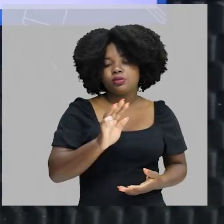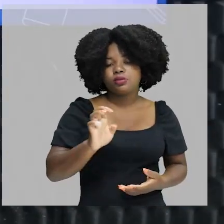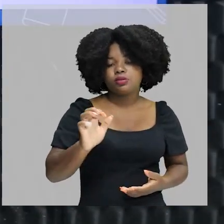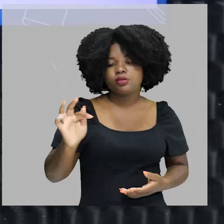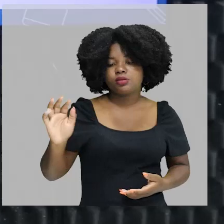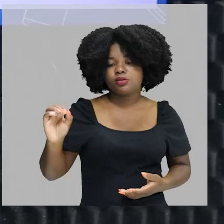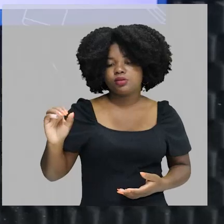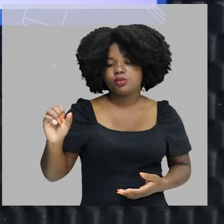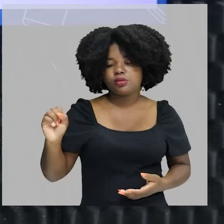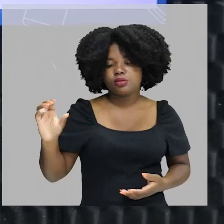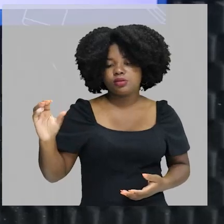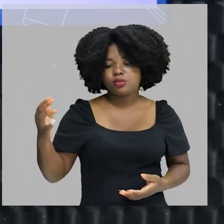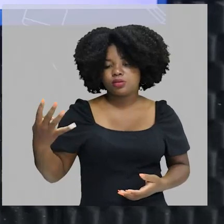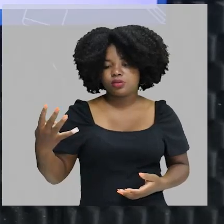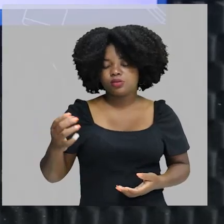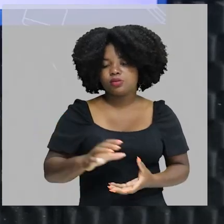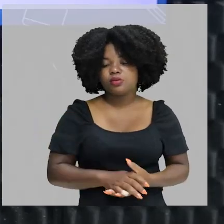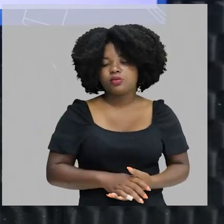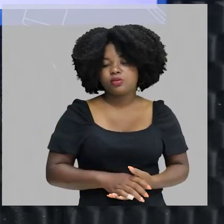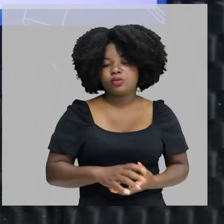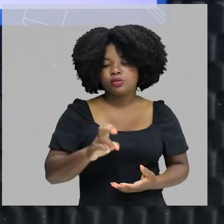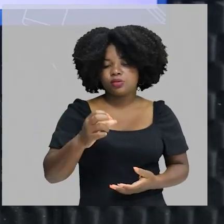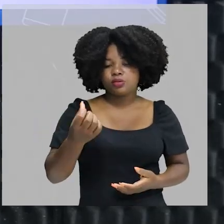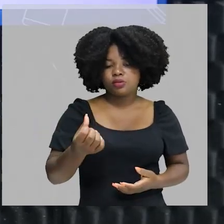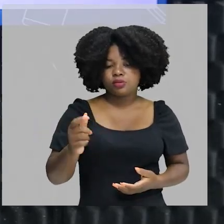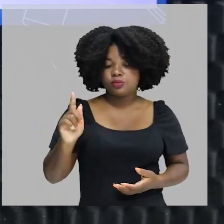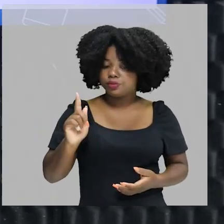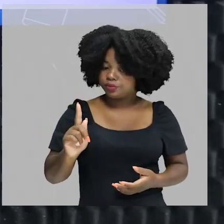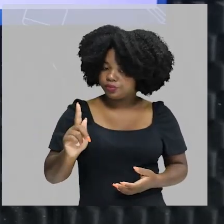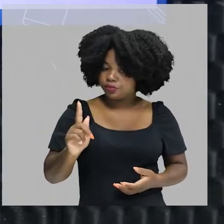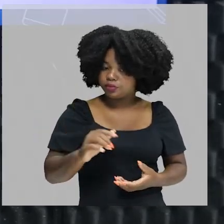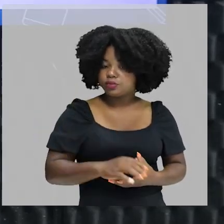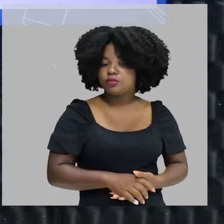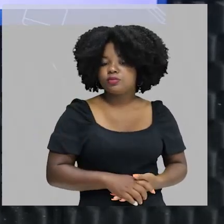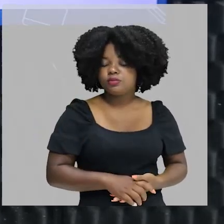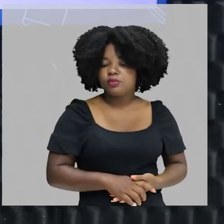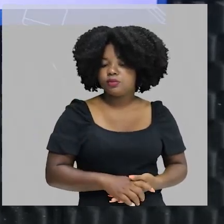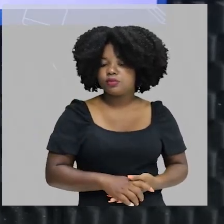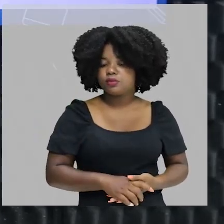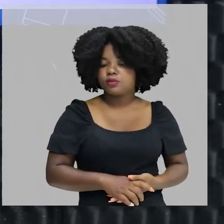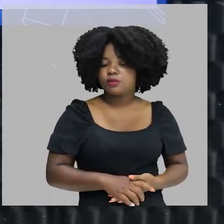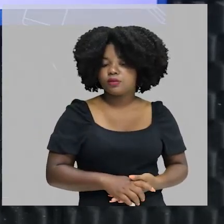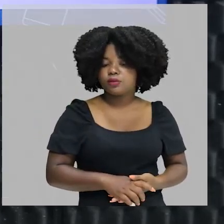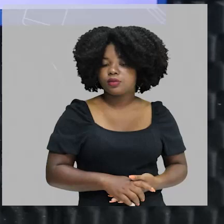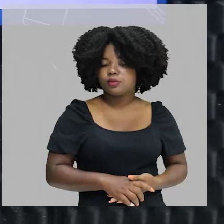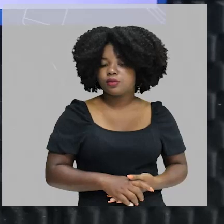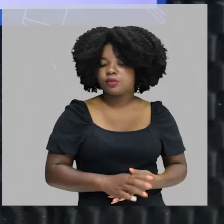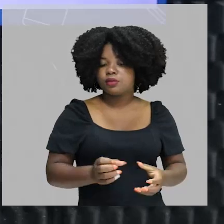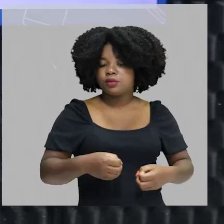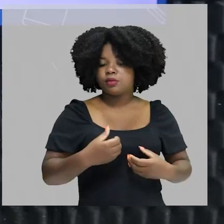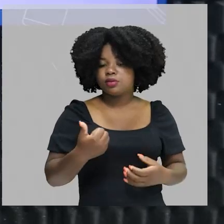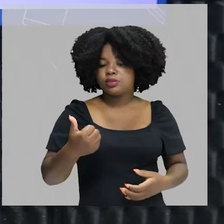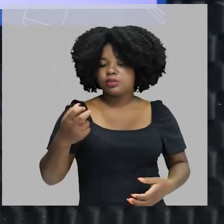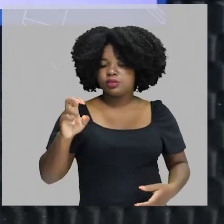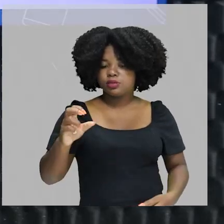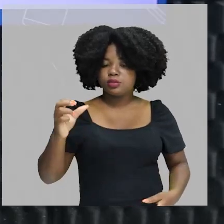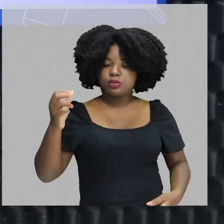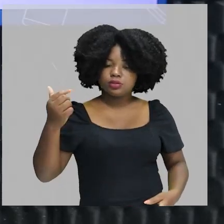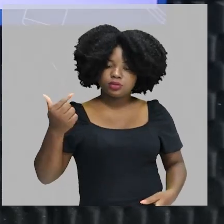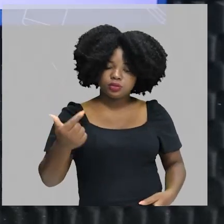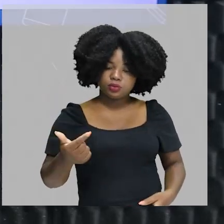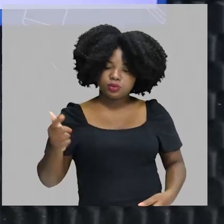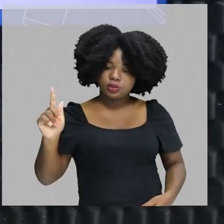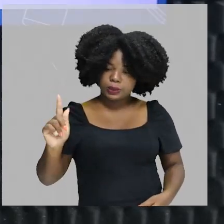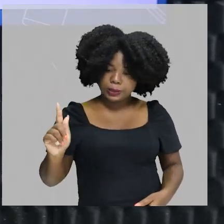ferroso, 56 gramas, que é a massa do ferro, segundo a equação, produz 152 gramas do